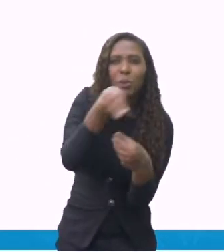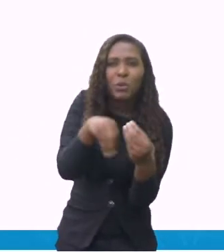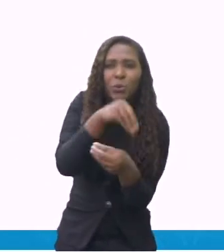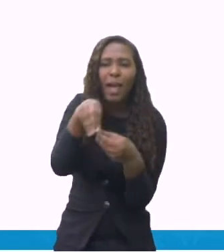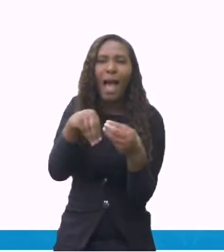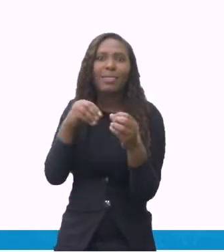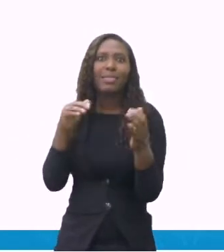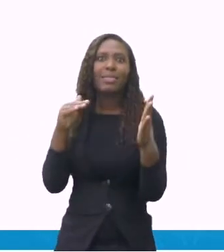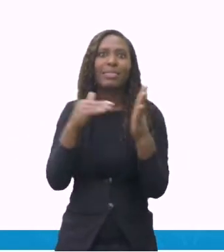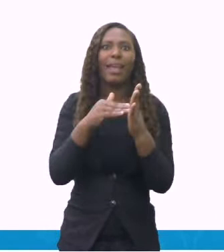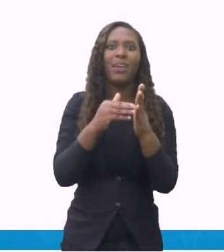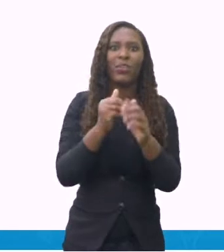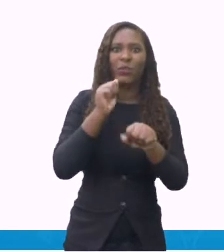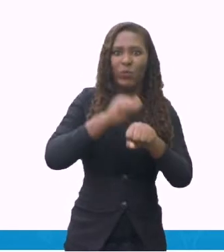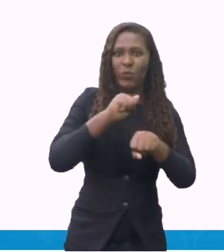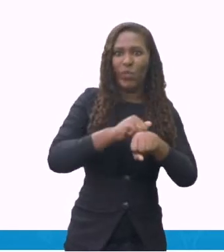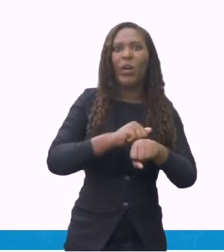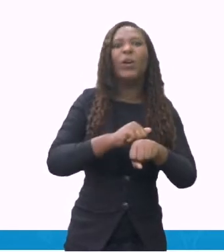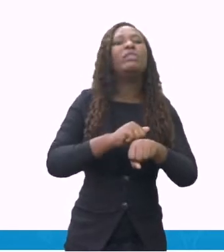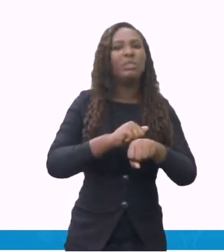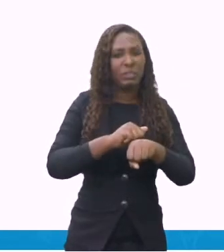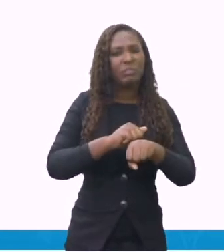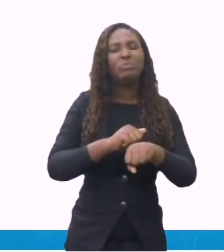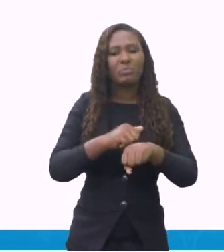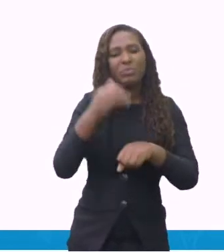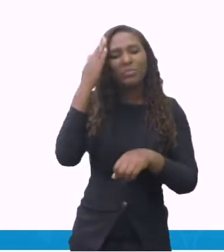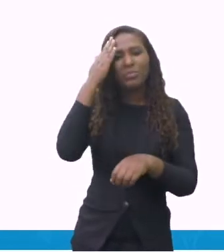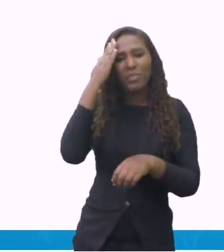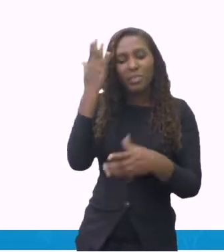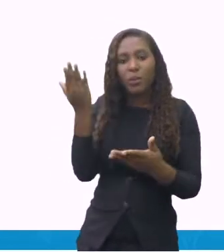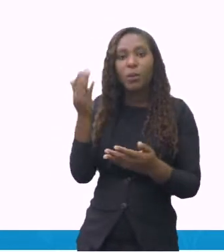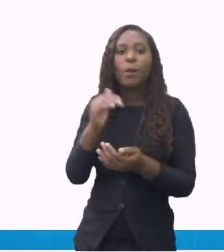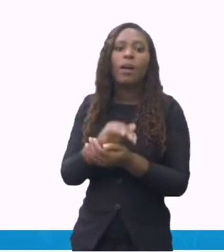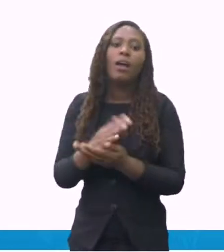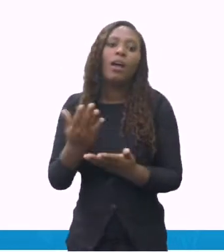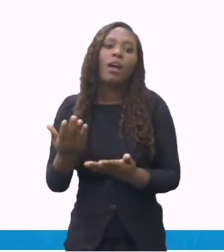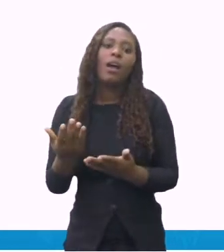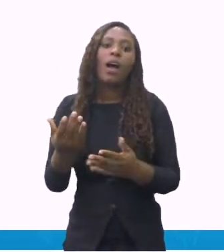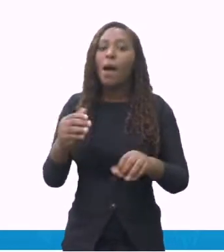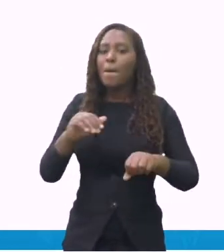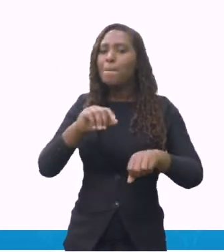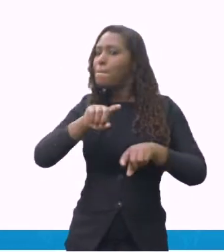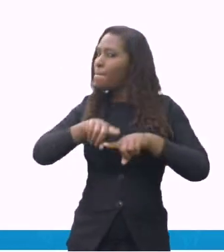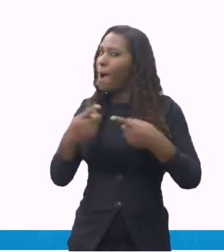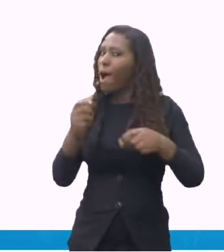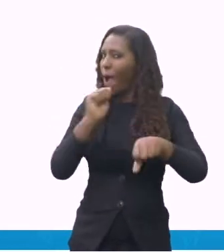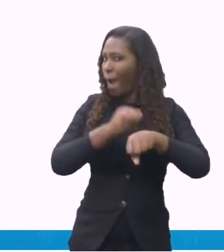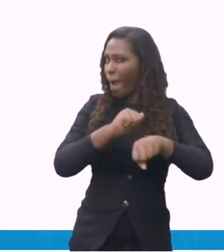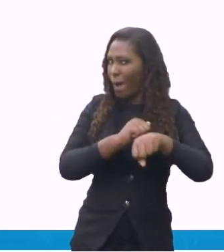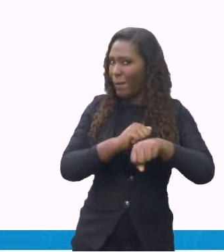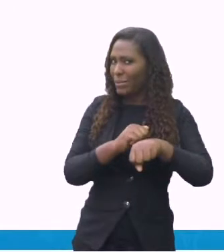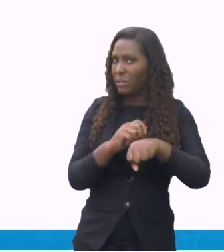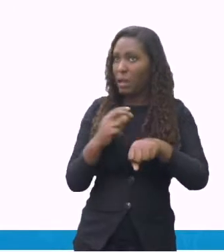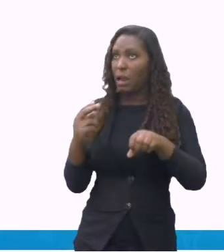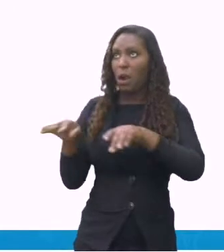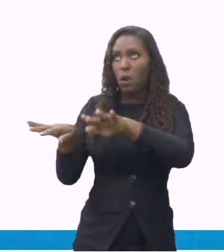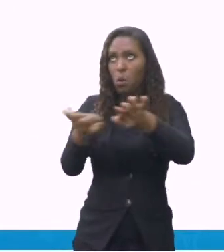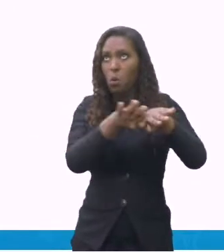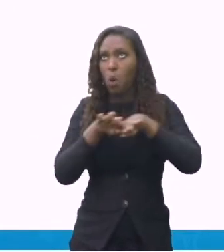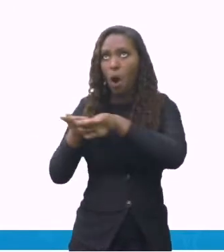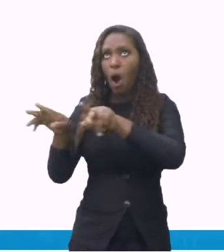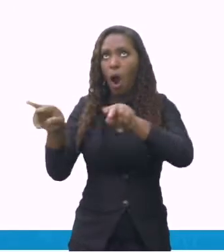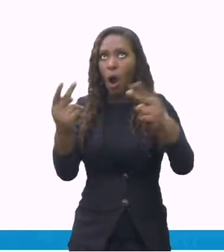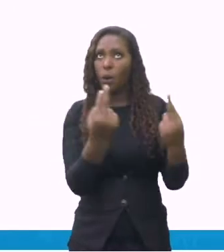minerais. Excelente! As rochas não são todas iguais. De acordo com as